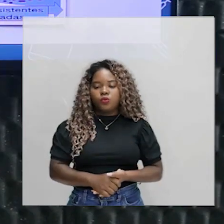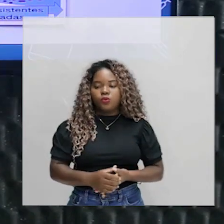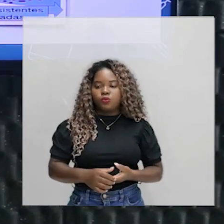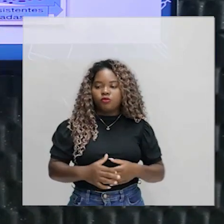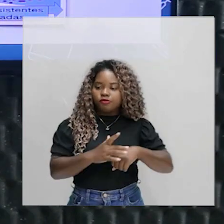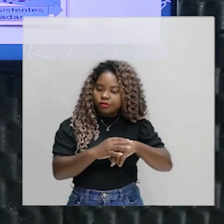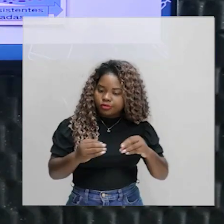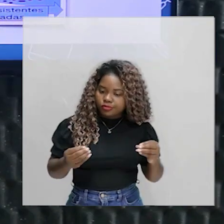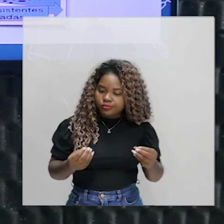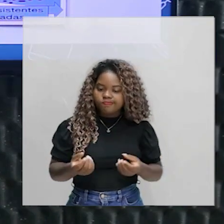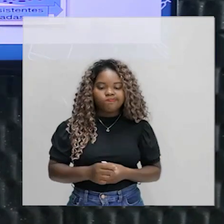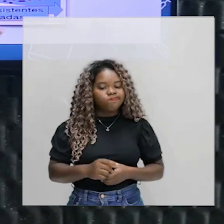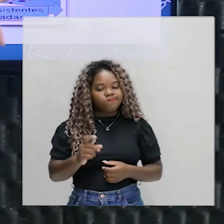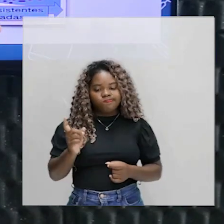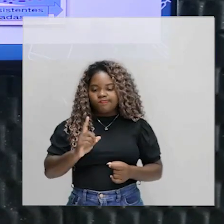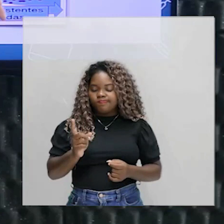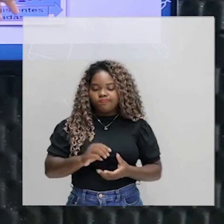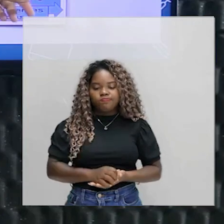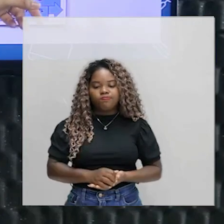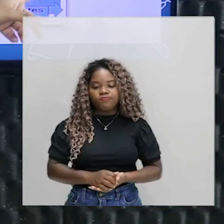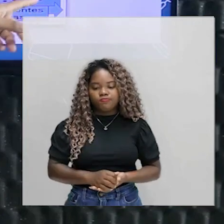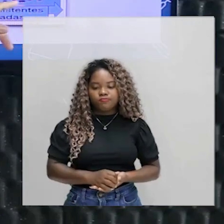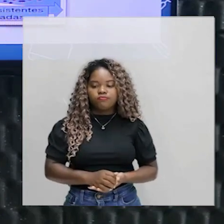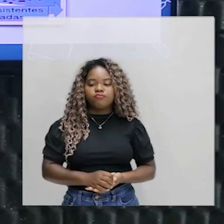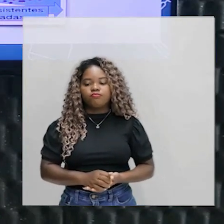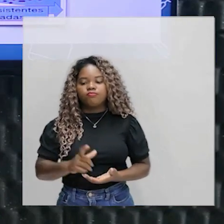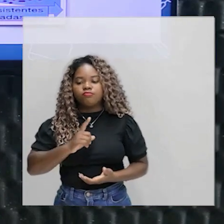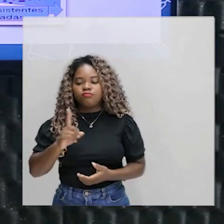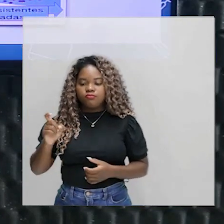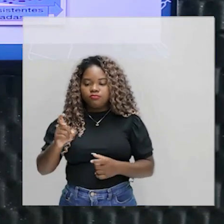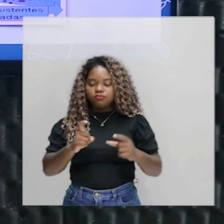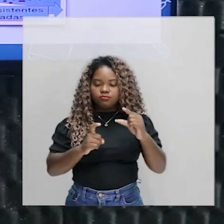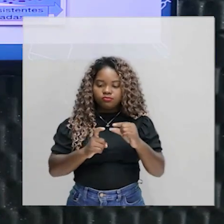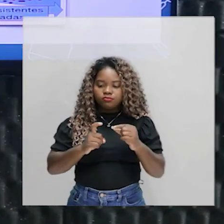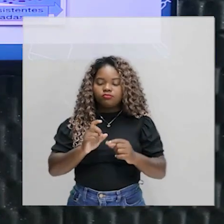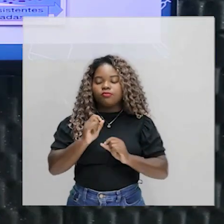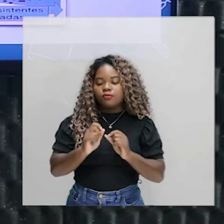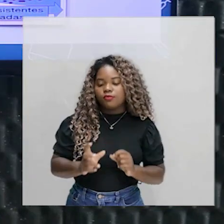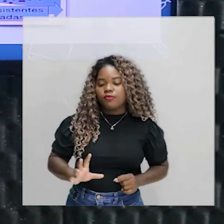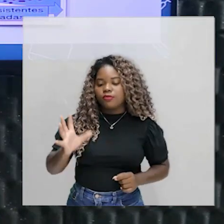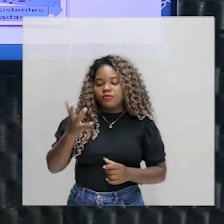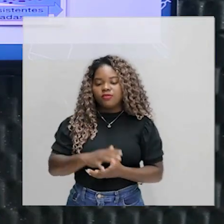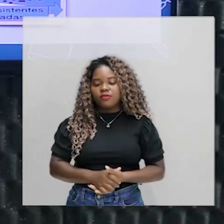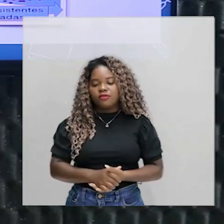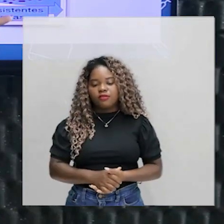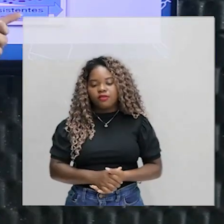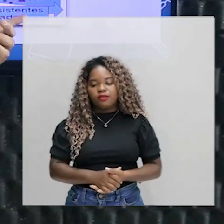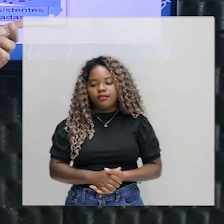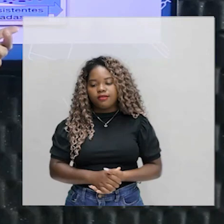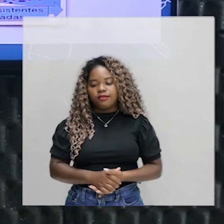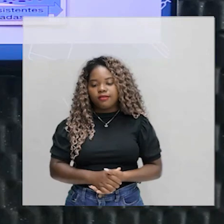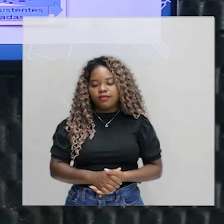bactérias sensíveis que existem mas a maioria agora vai ser bactérias resistentes E aí o que foi que aconteceu o indivíduo